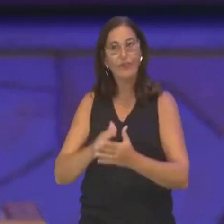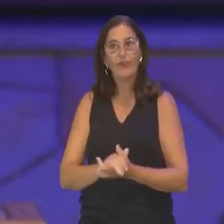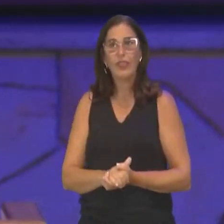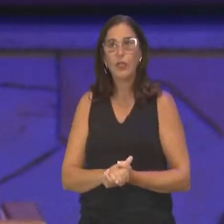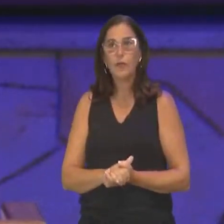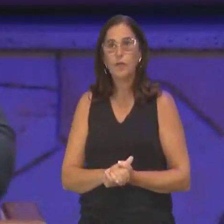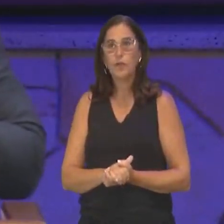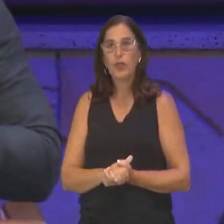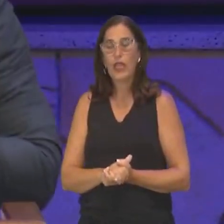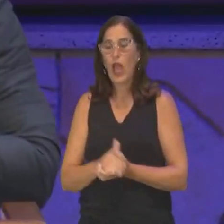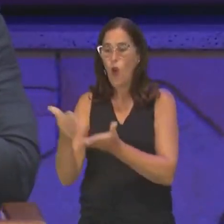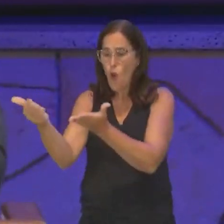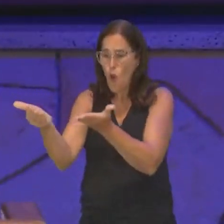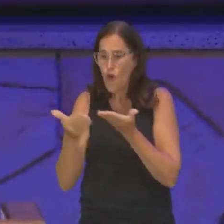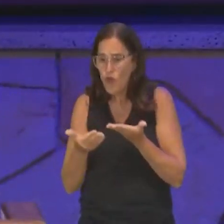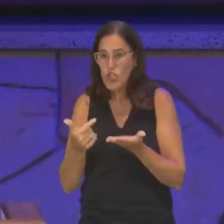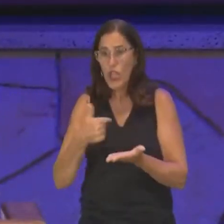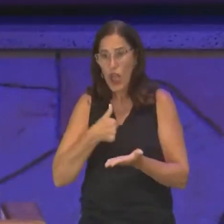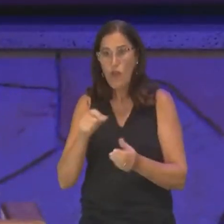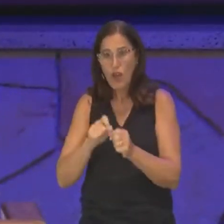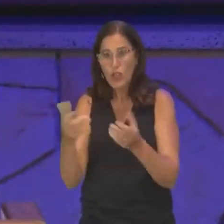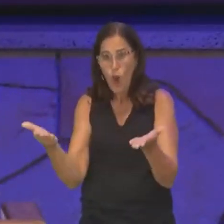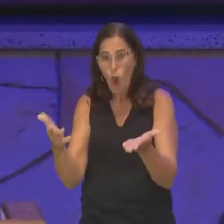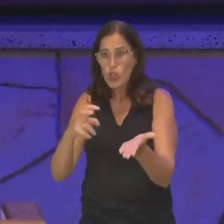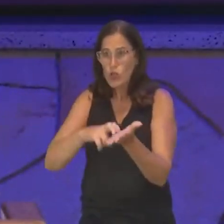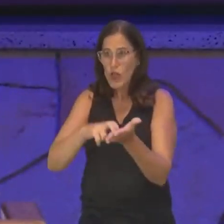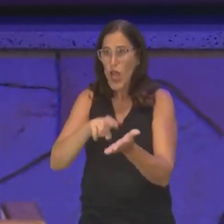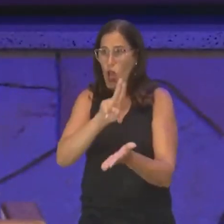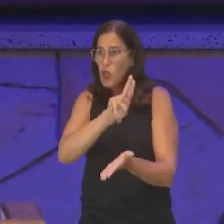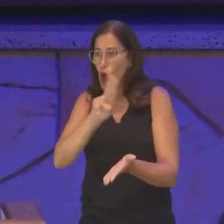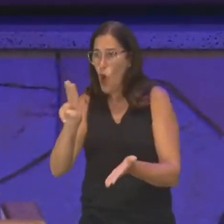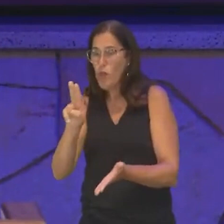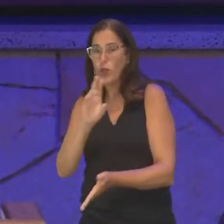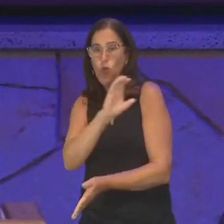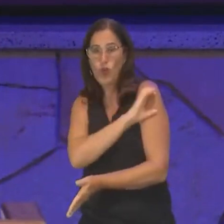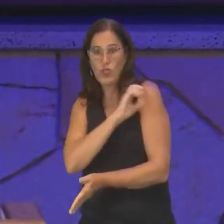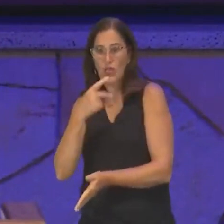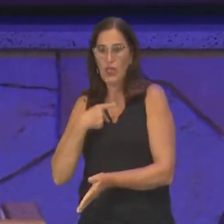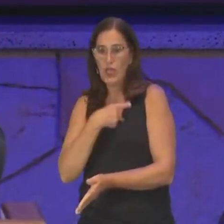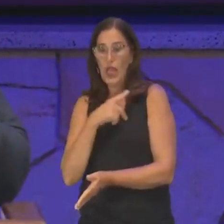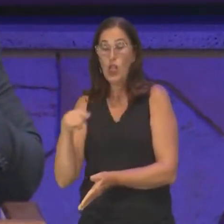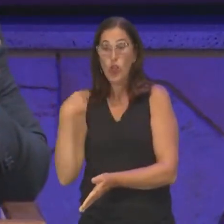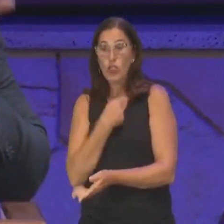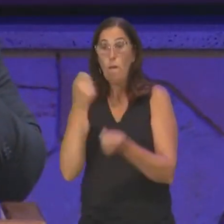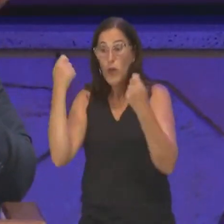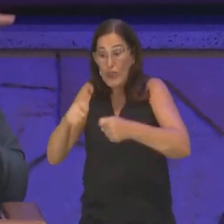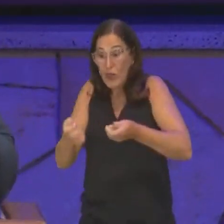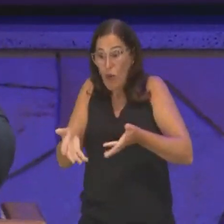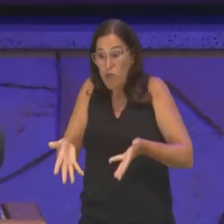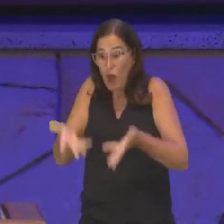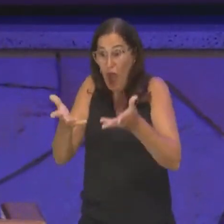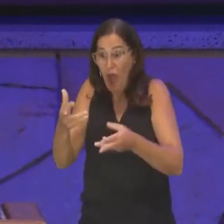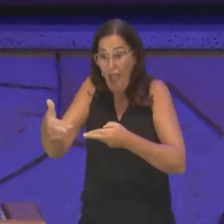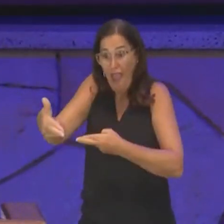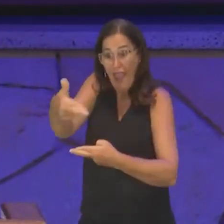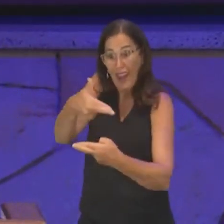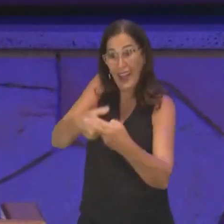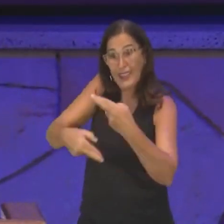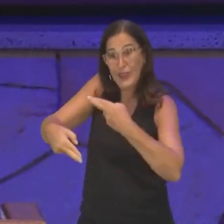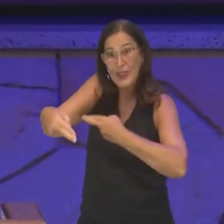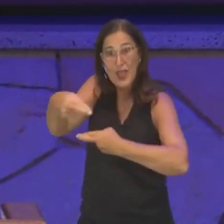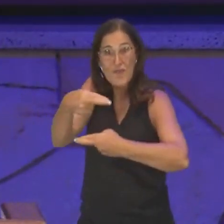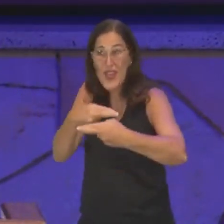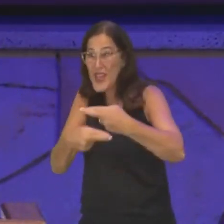E esse é um convite que eu faço também essa manhã, em nome do Conselho Pastoral, que possamos investir em relacionamentos,